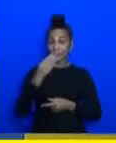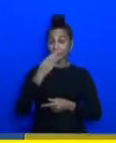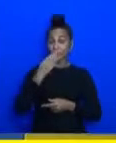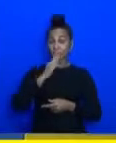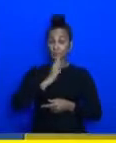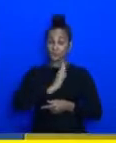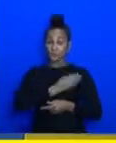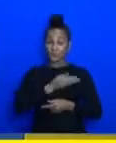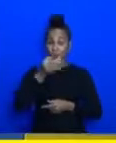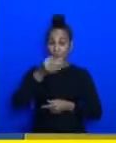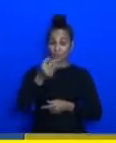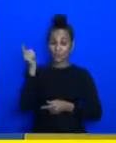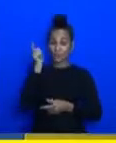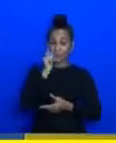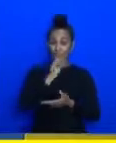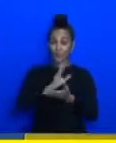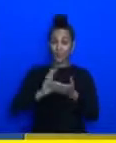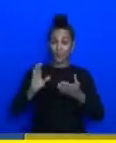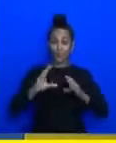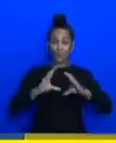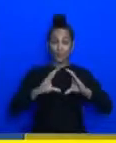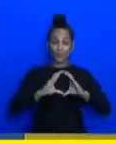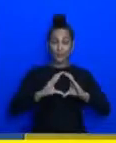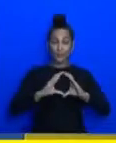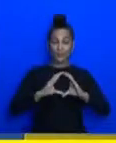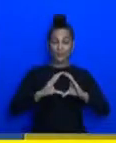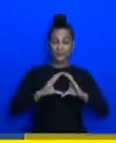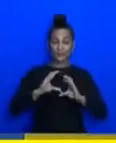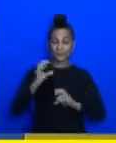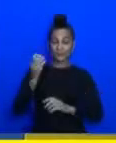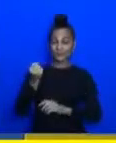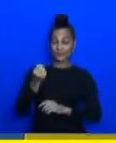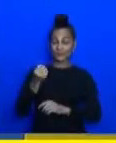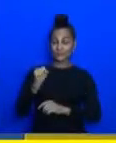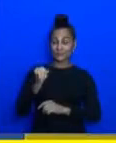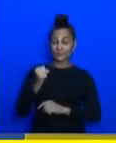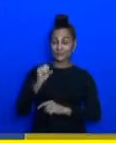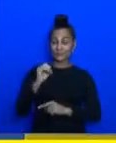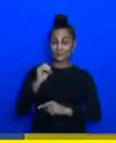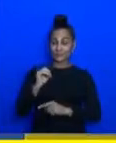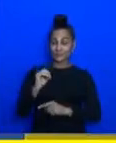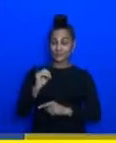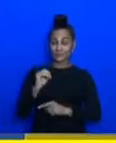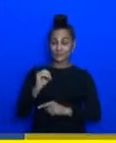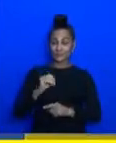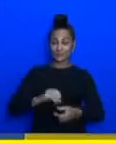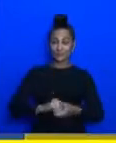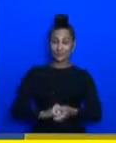time do coração. Bola branca, 80. Branca, 80.